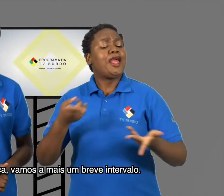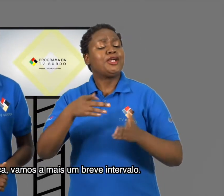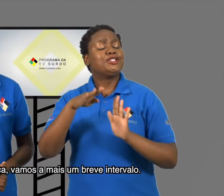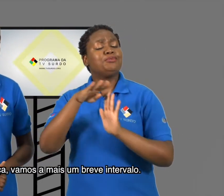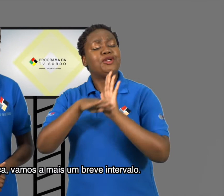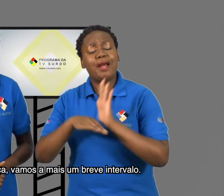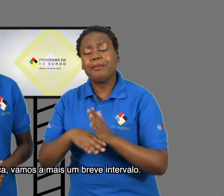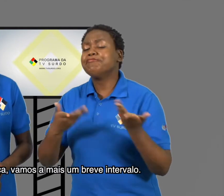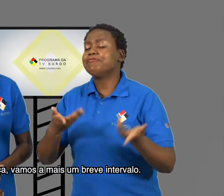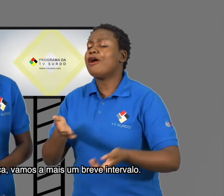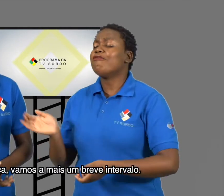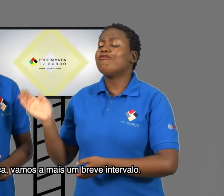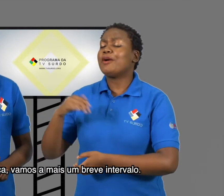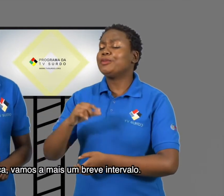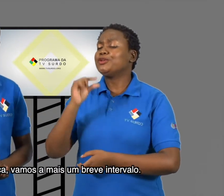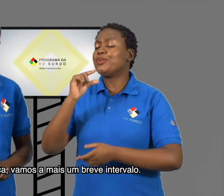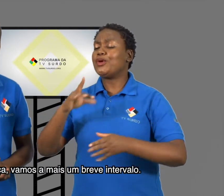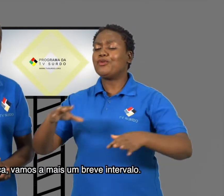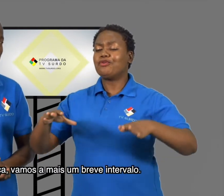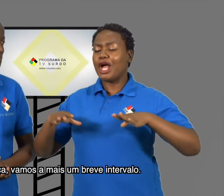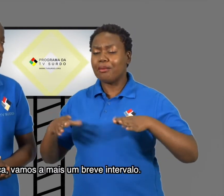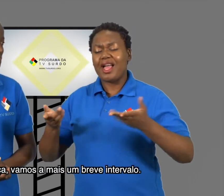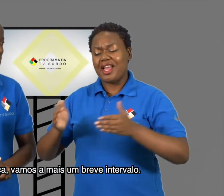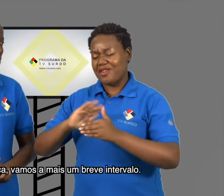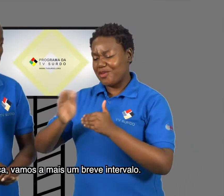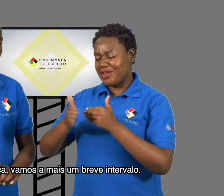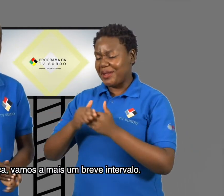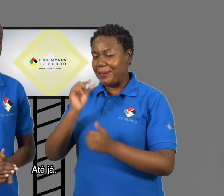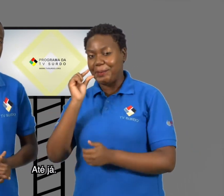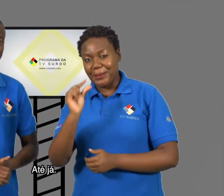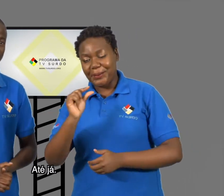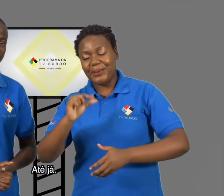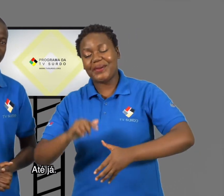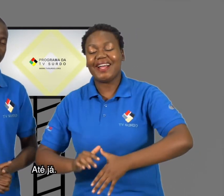Com esta peça, vamos a mais um breve intervalo. Até já!